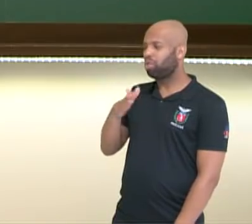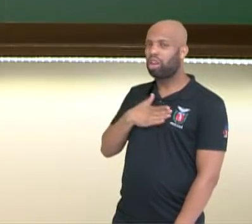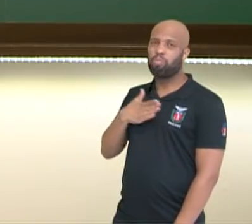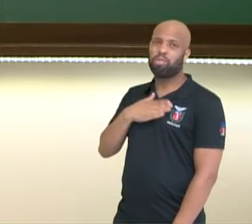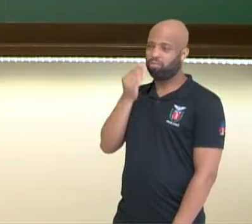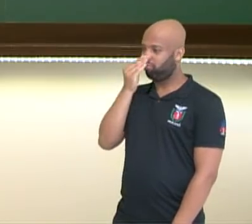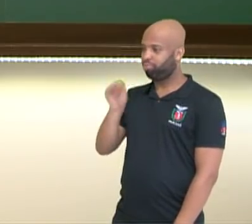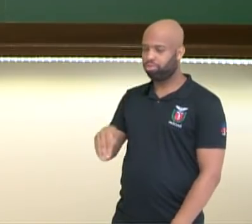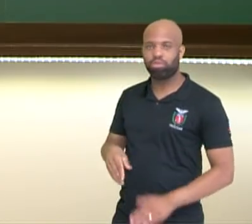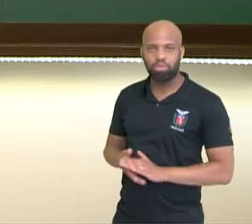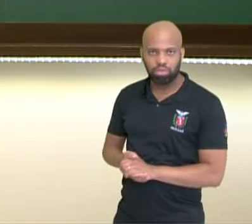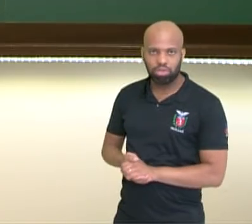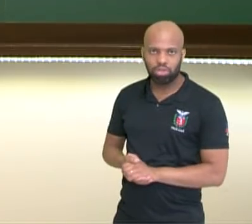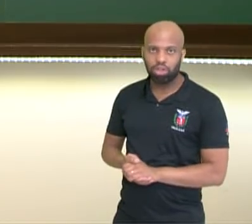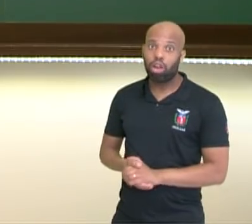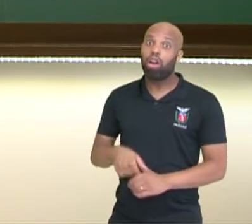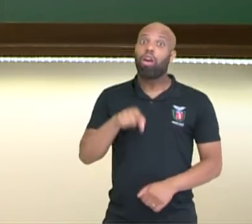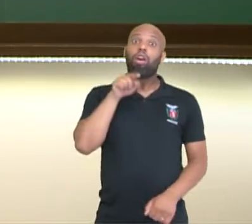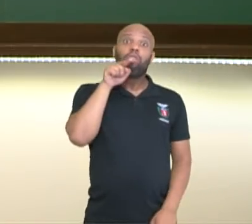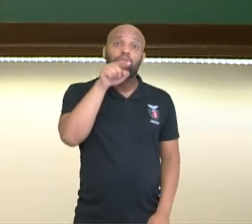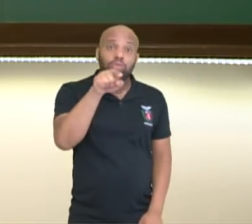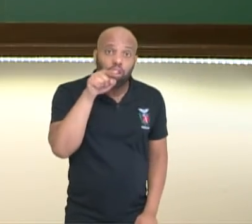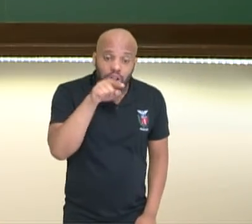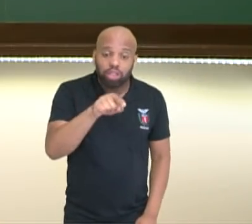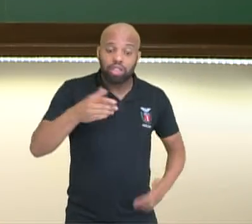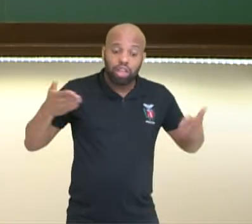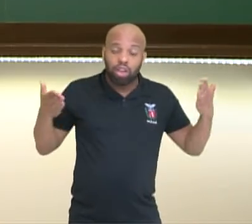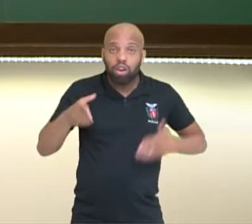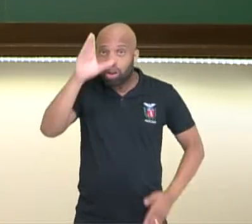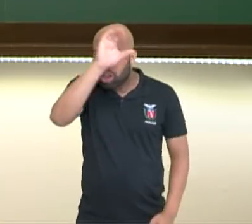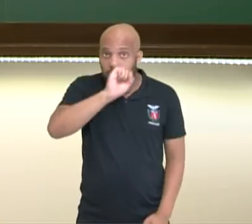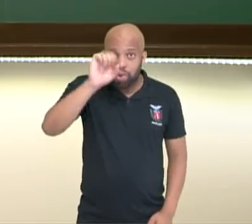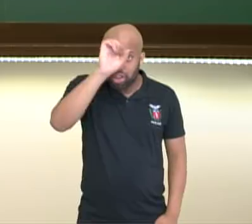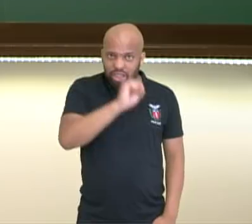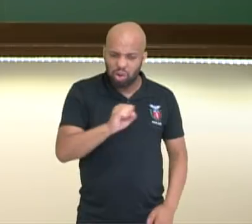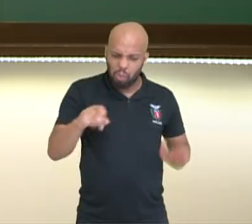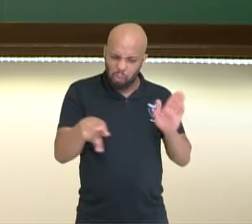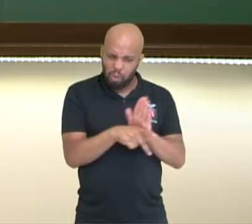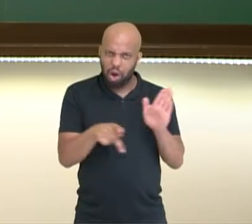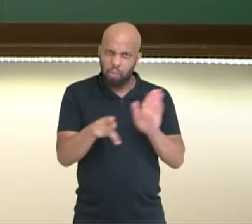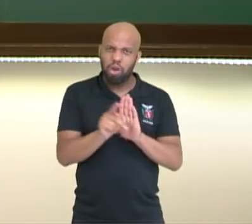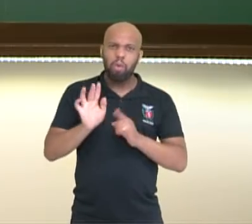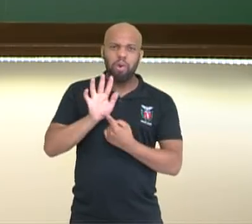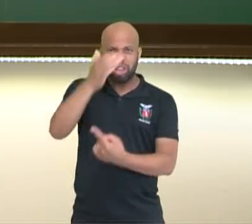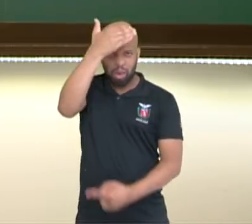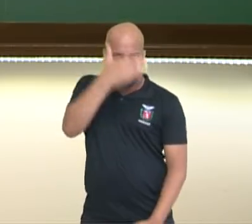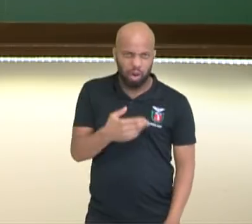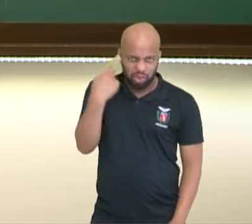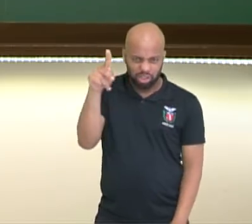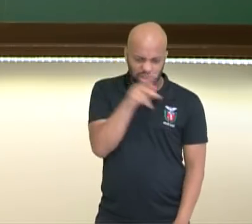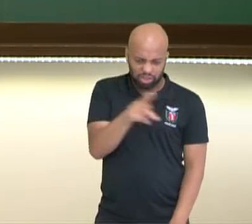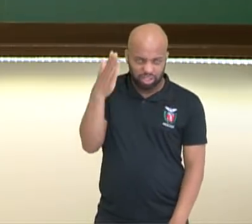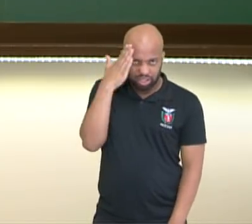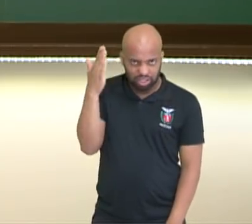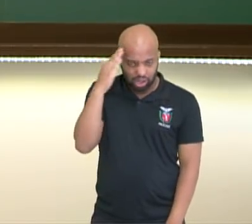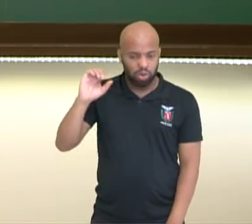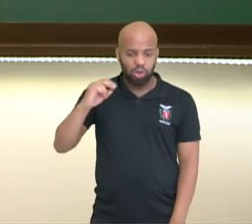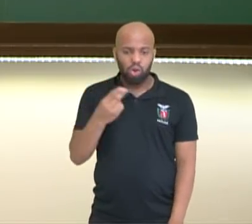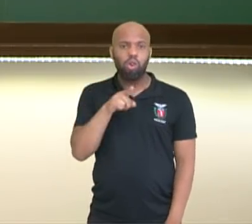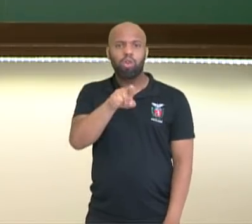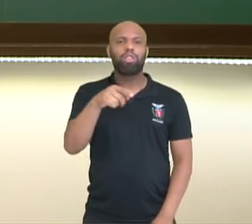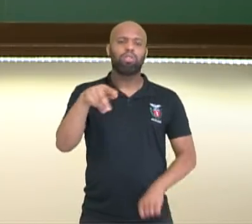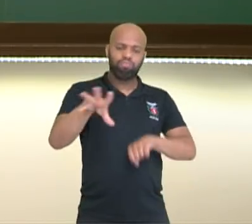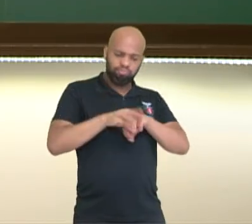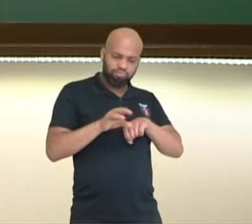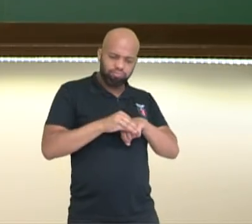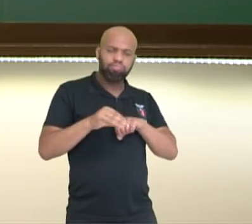ligou. Você está aprendendo para a sua professora ou você está aprendendo para o seu